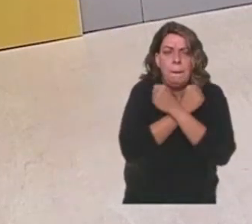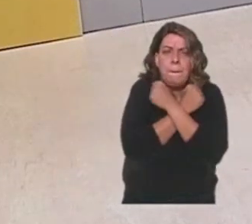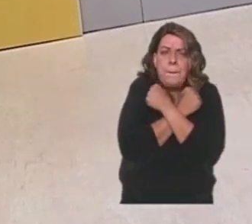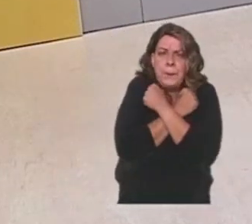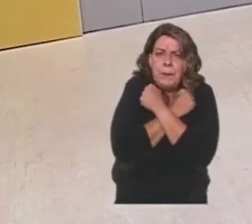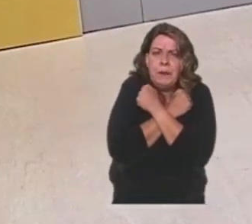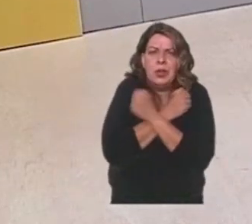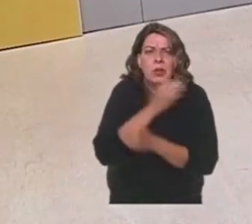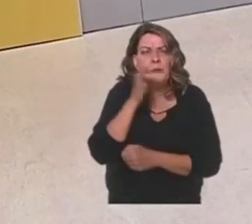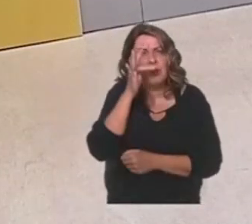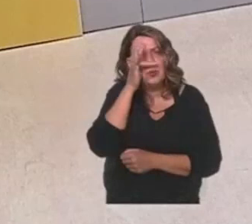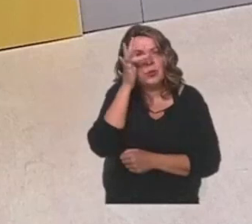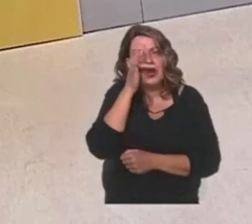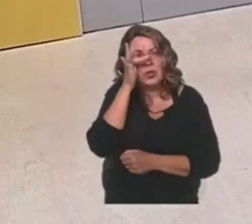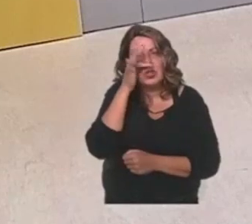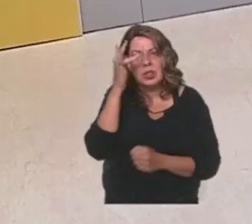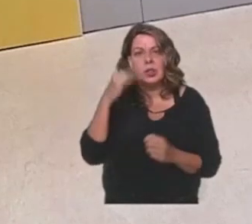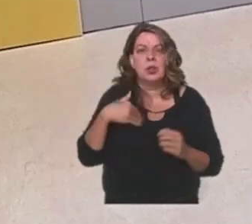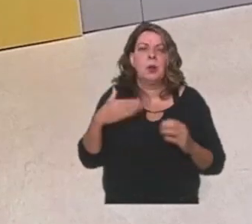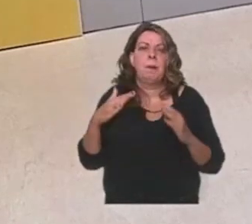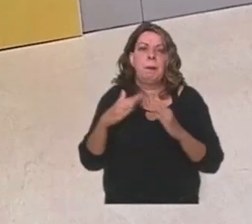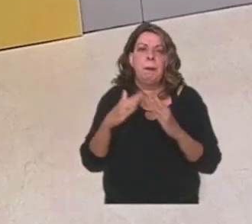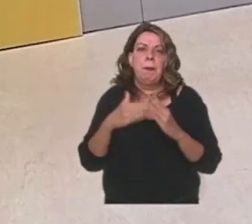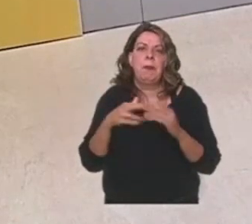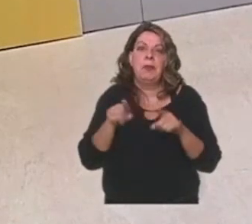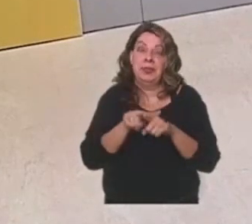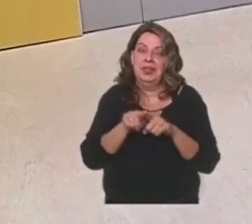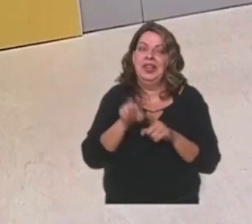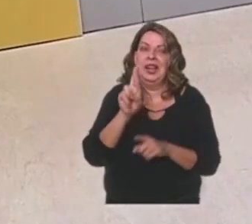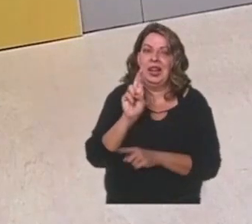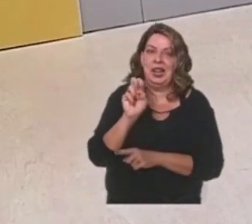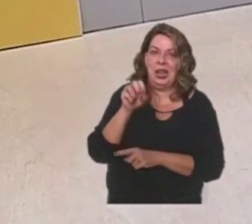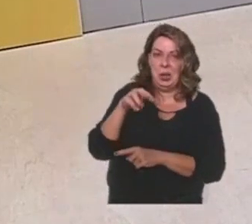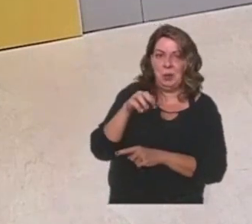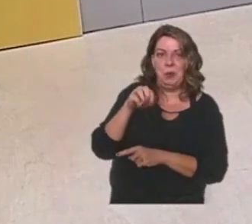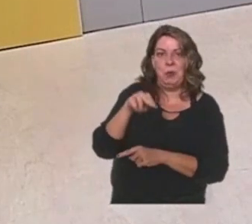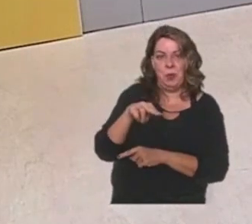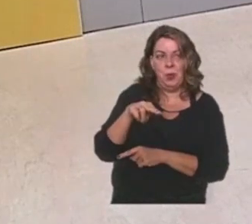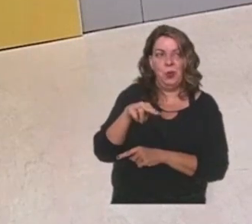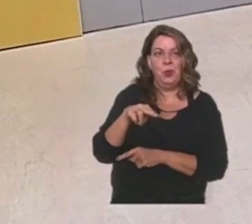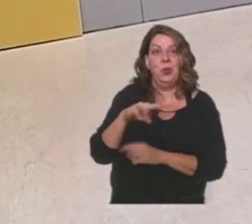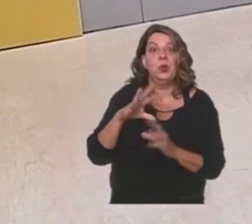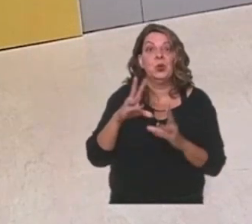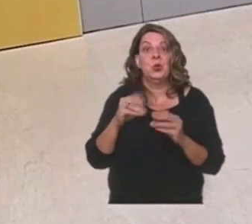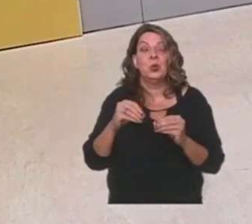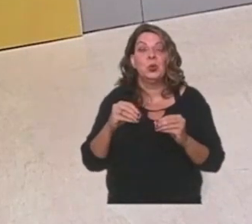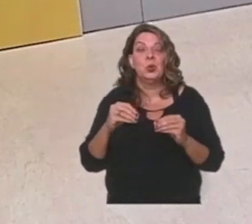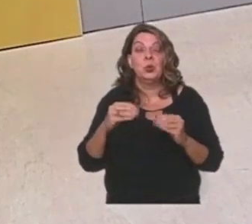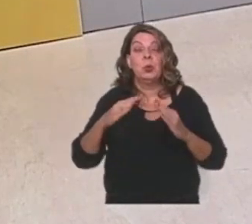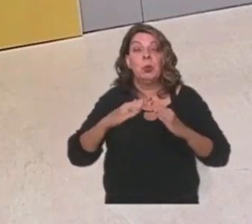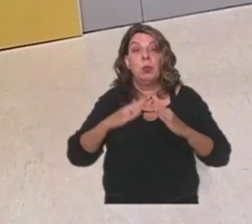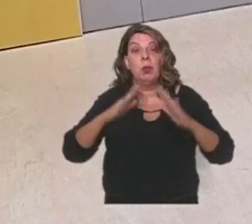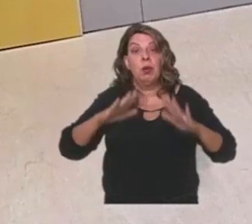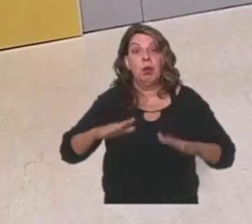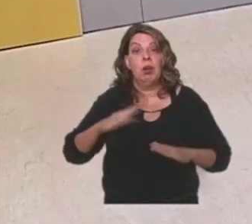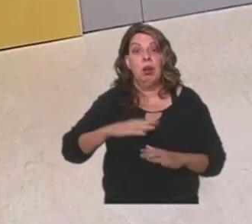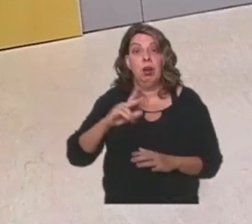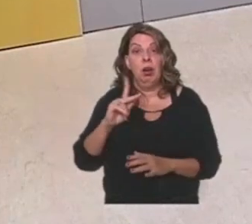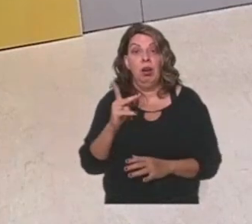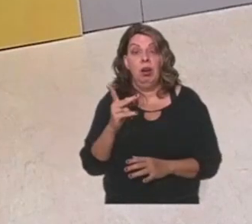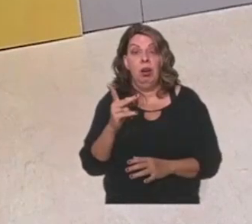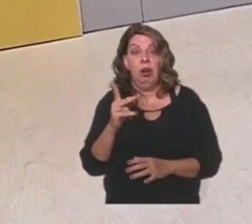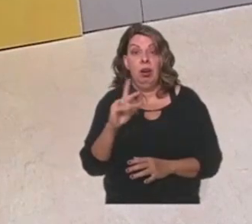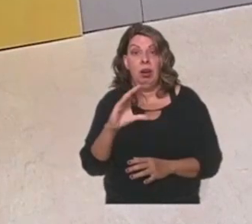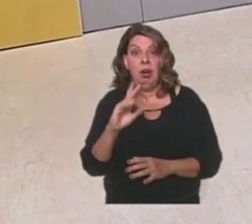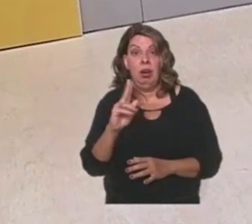para Florzinha lá de Malhador, o Ramon lá da Creche Nova também em Malhador, todo mundo assistindo a gente, Capital Interior, audiência